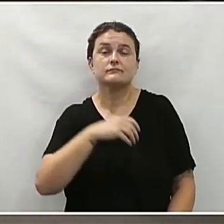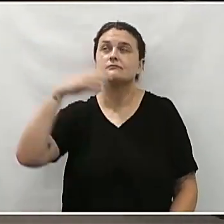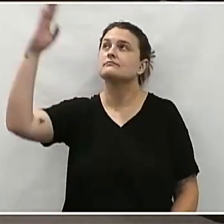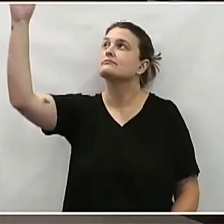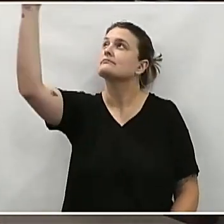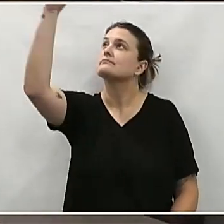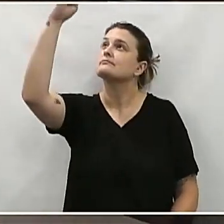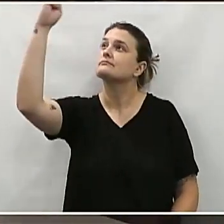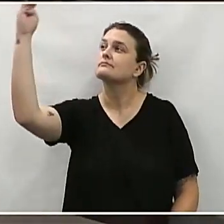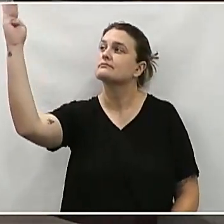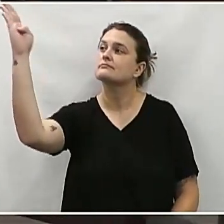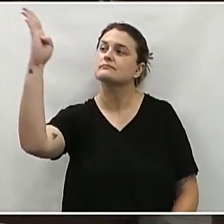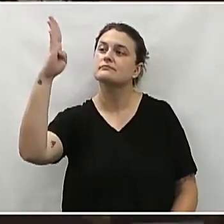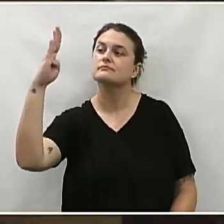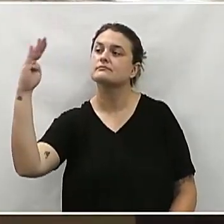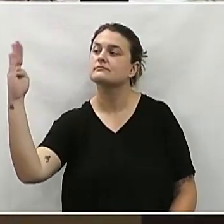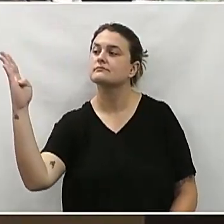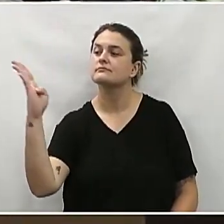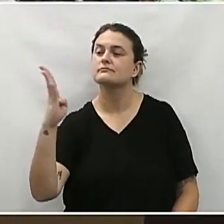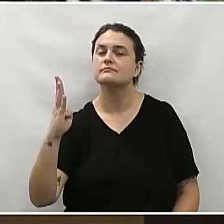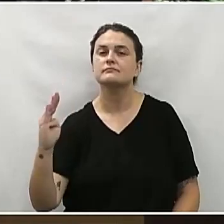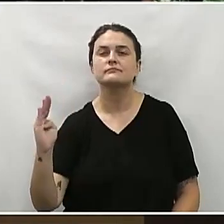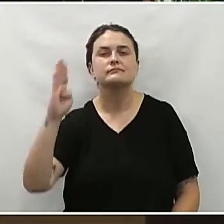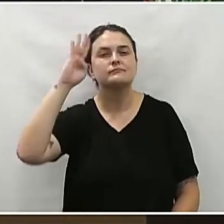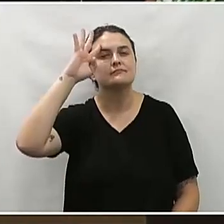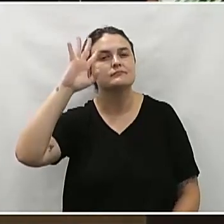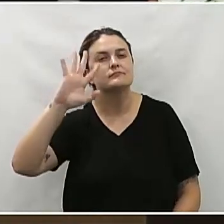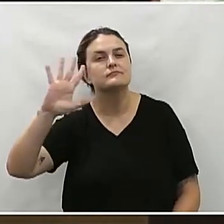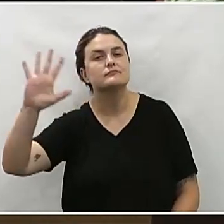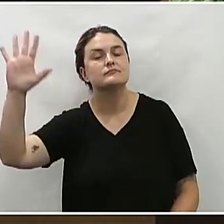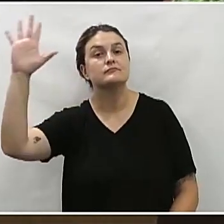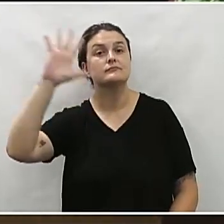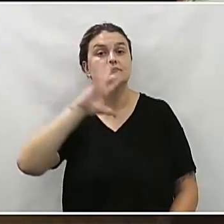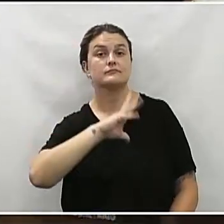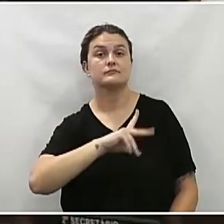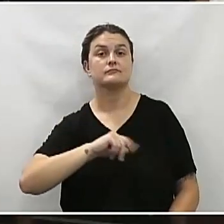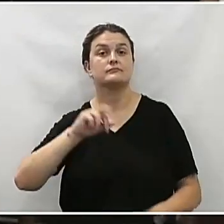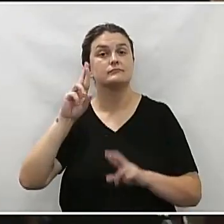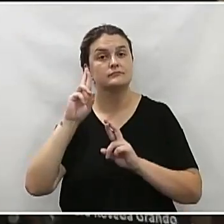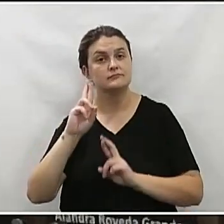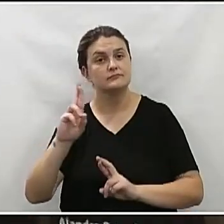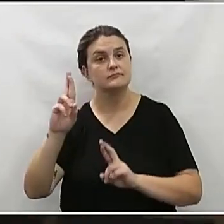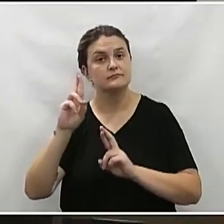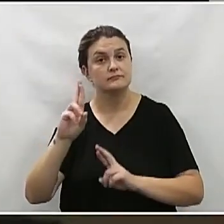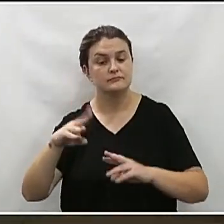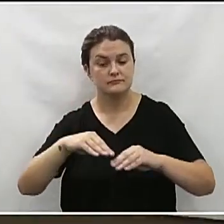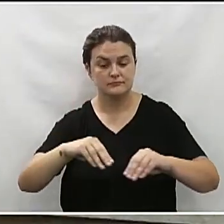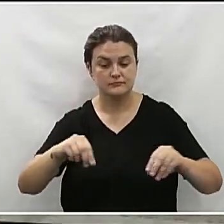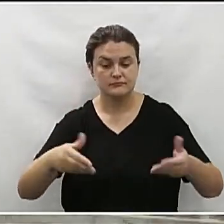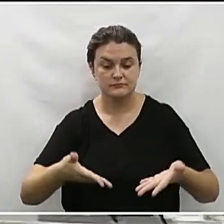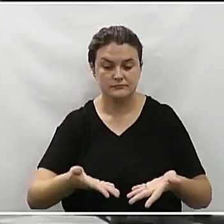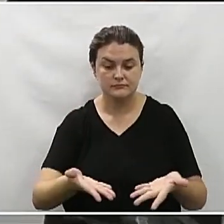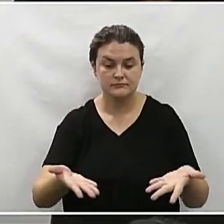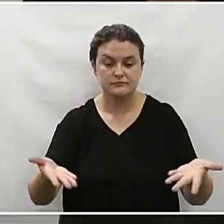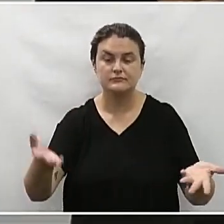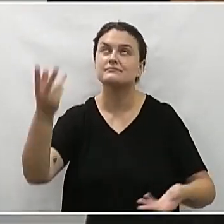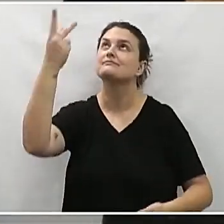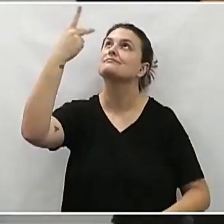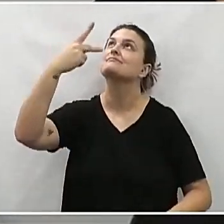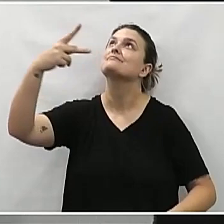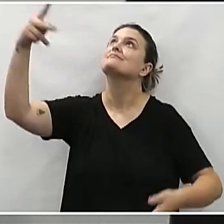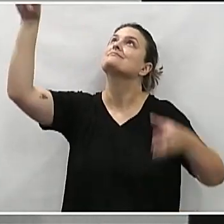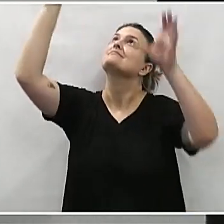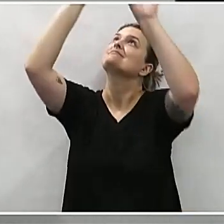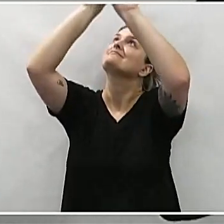do de Vitória, Um sonho intenso, um raio vívido, de amor e de esperança a terra